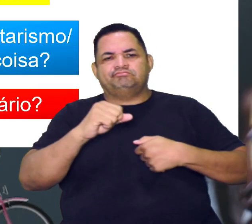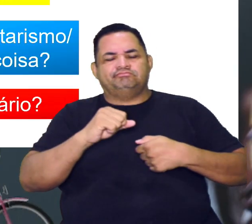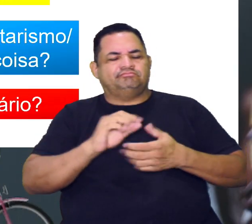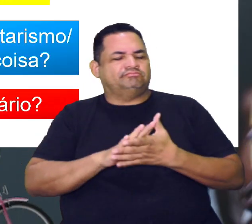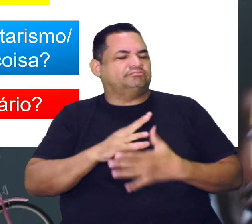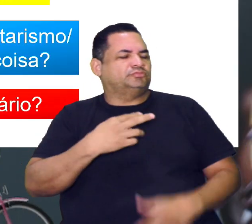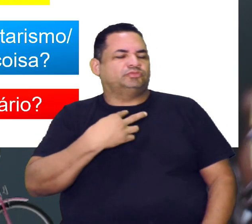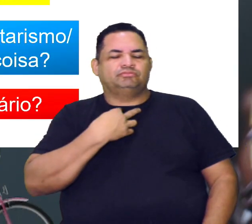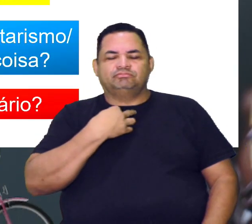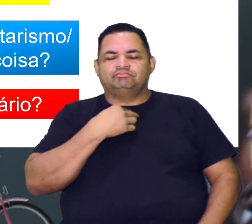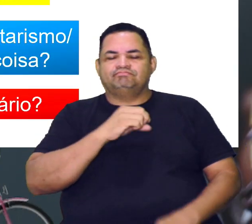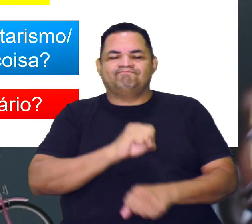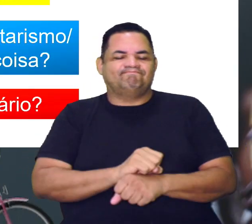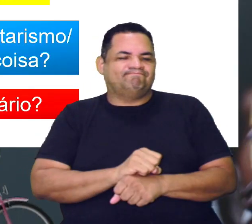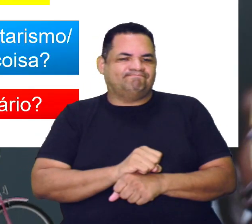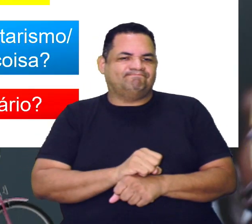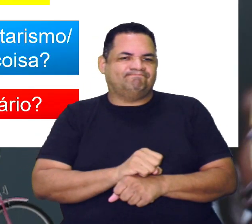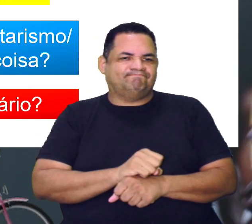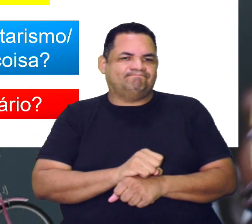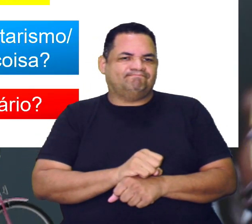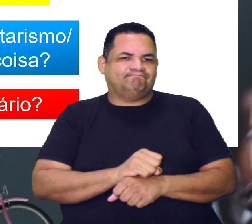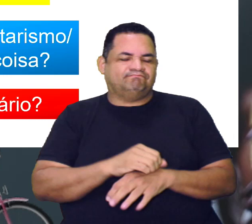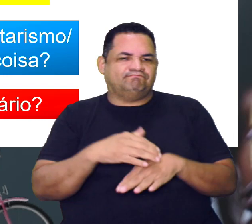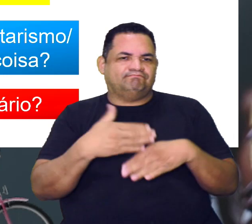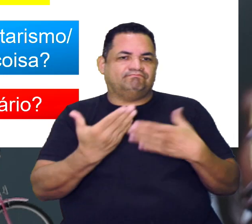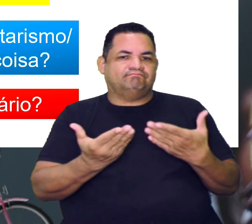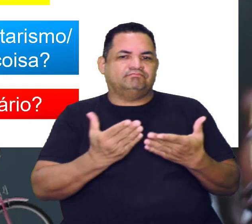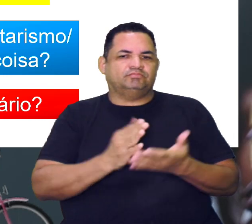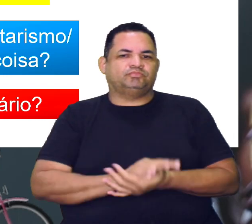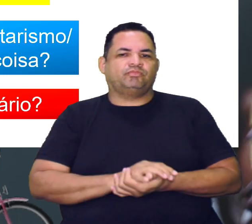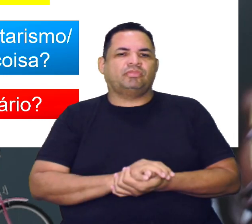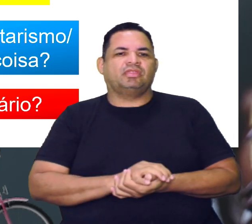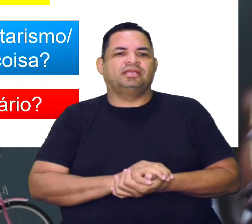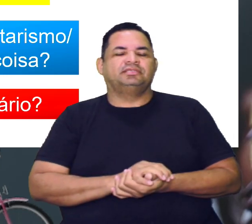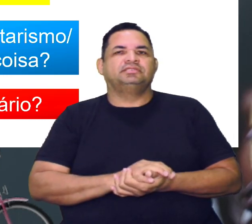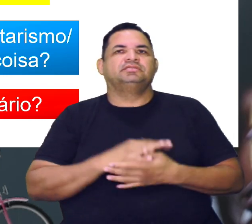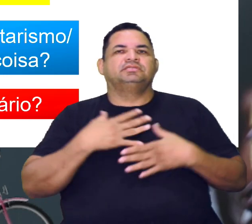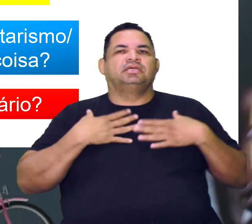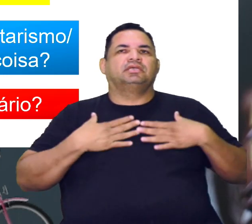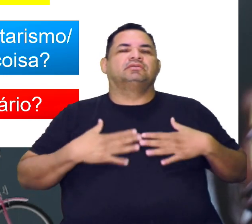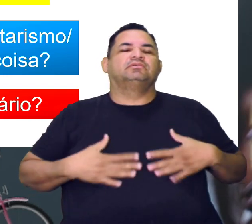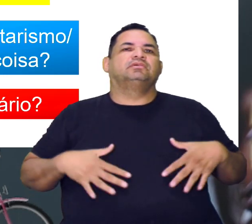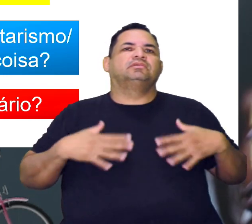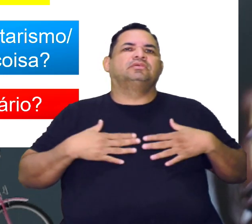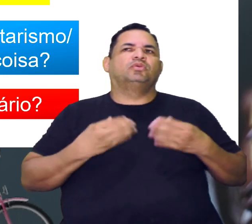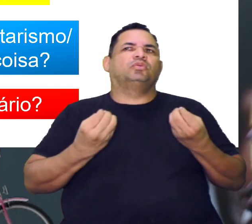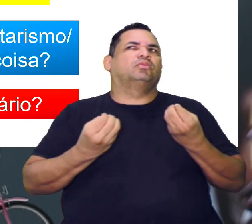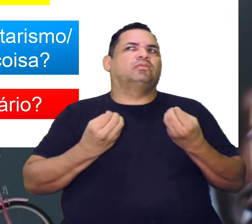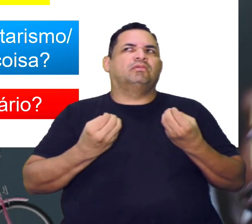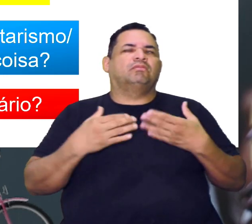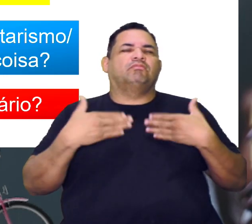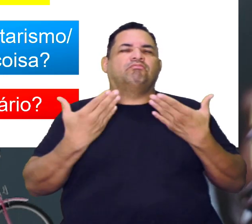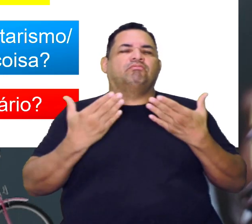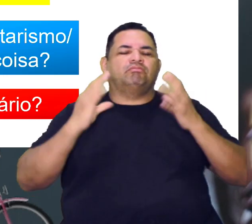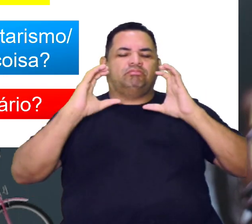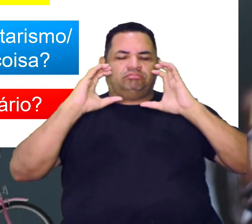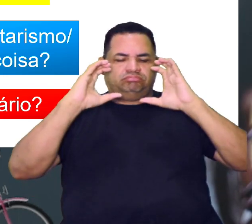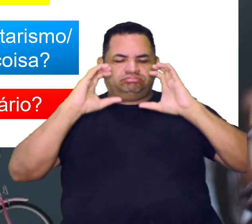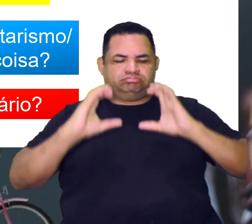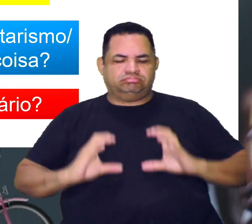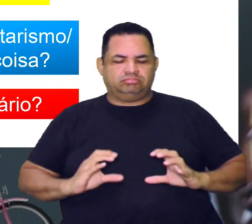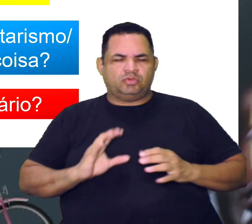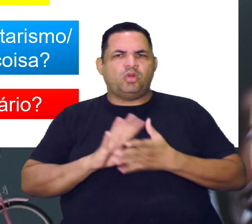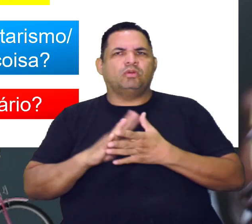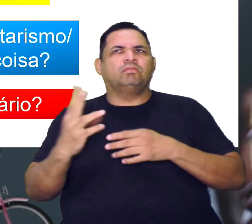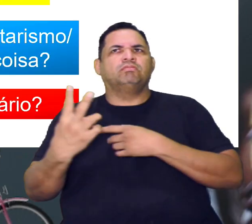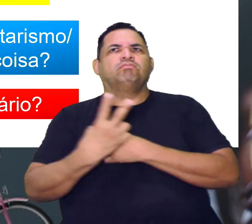não paro. Tá? Mas aí quando você está no seu tempinho de descanso, como é que é o teu comportamento? Que cuidados que você tem